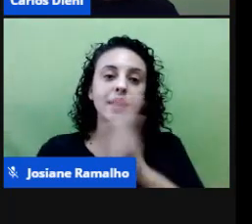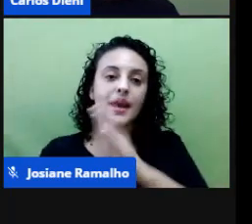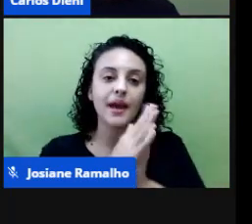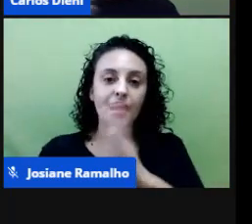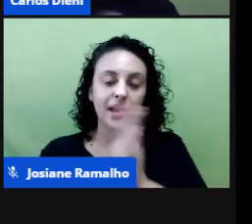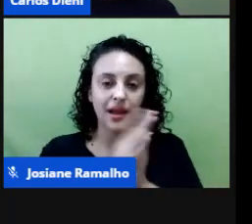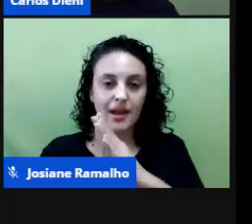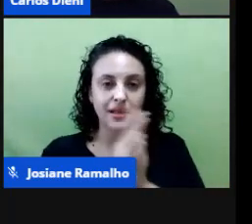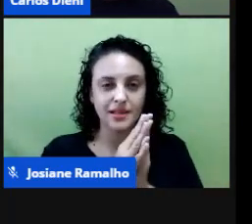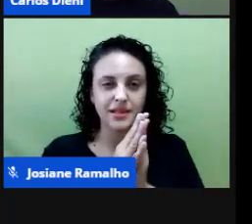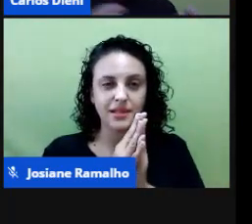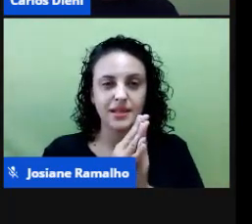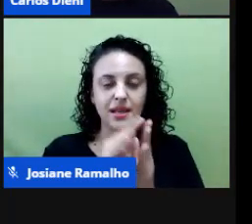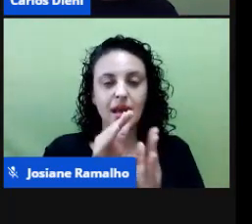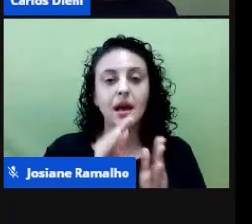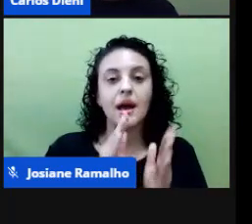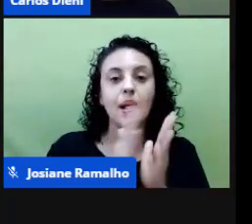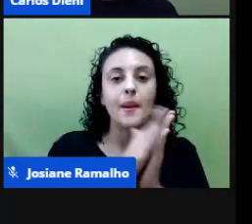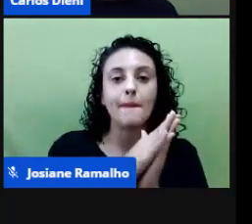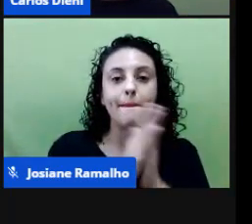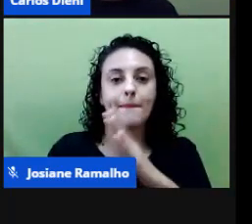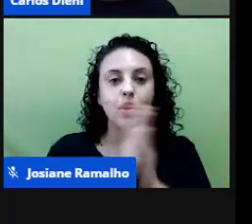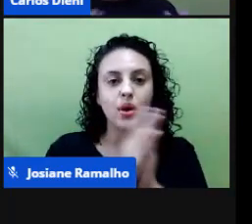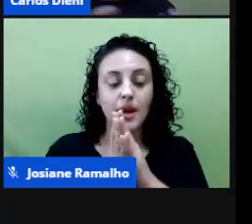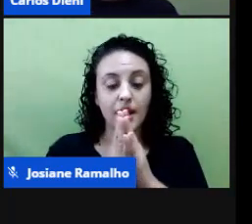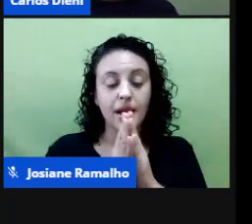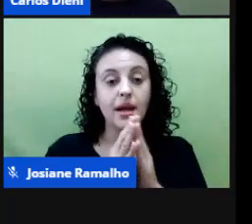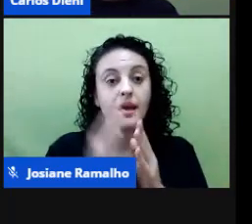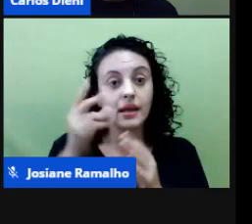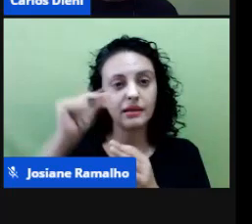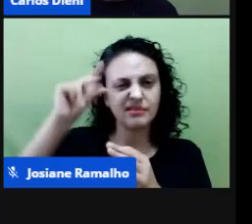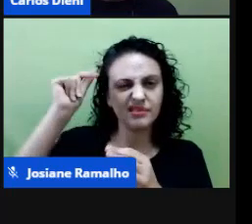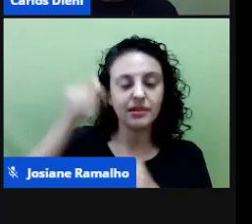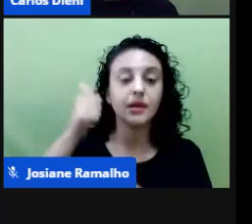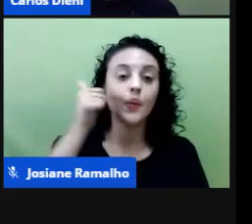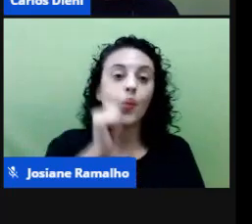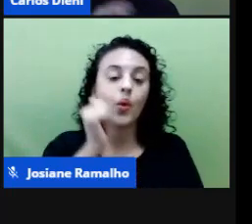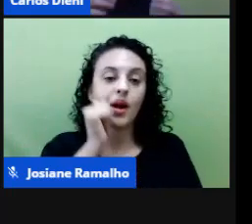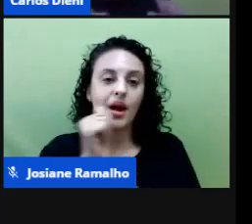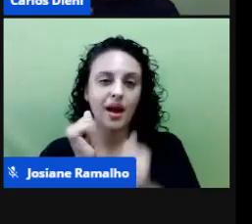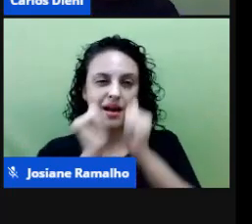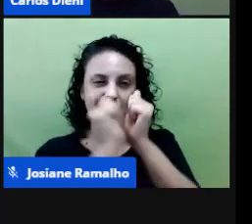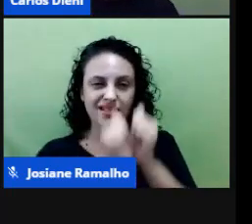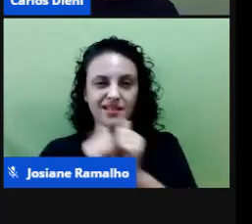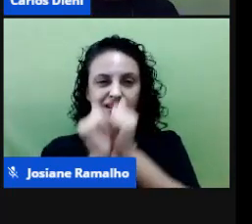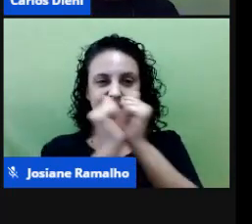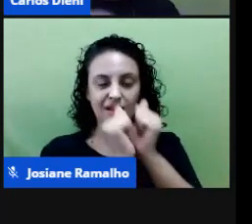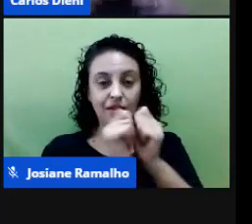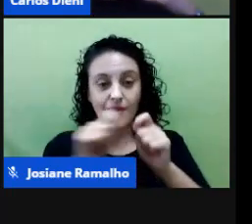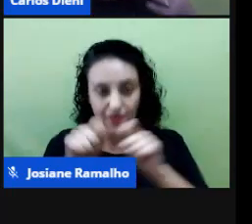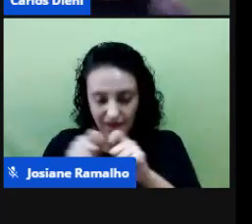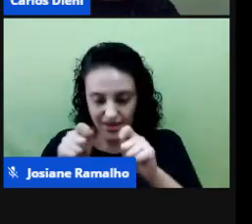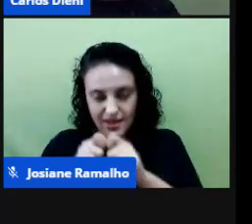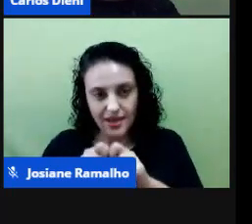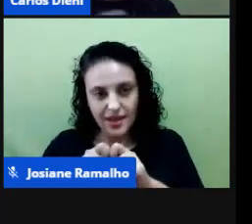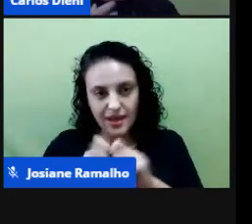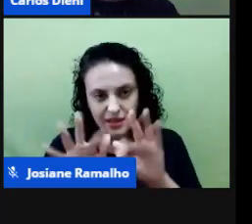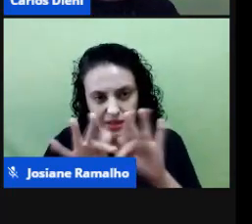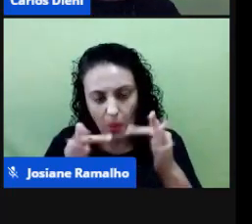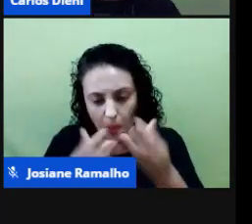escravas, que o conceito veio da África para cá. Então ela queria contar essa história e a gente